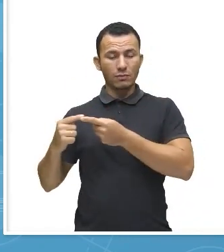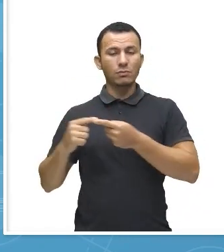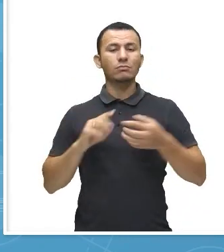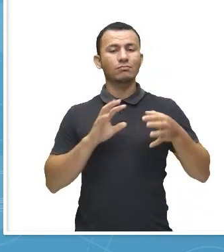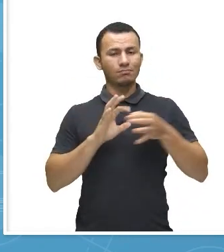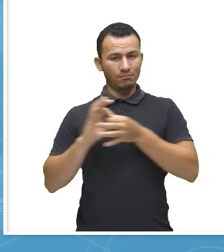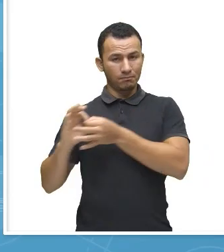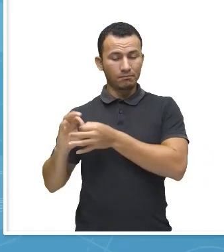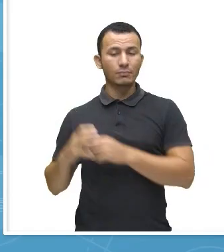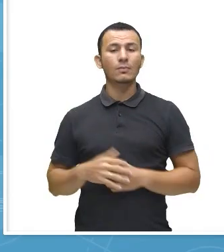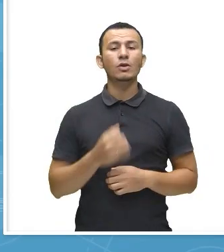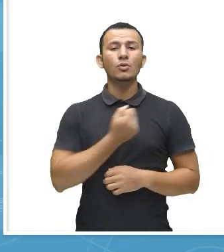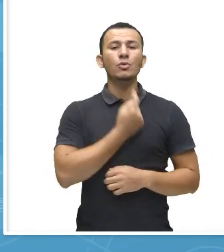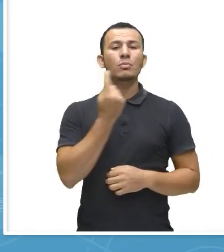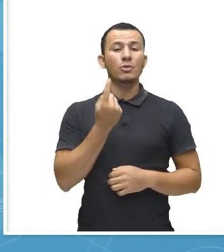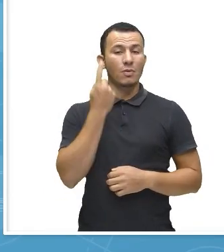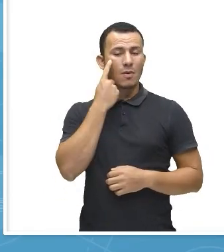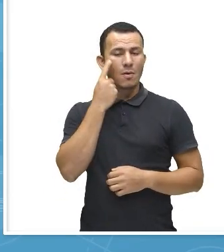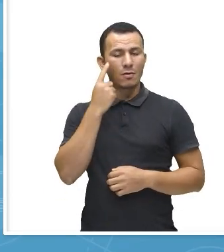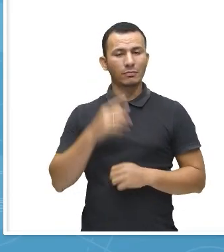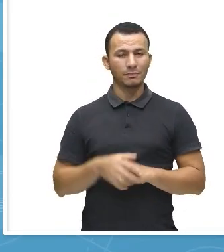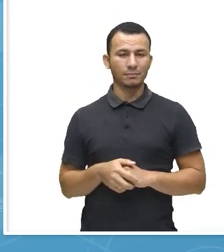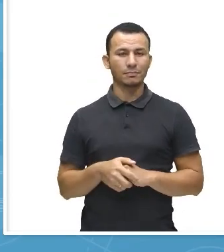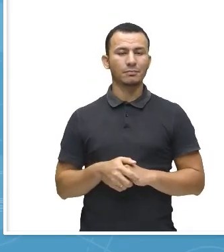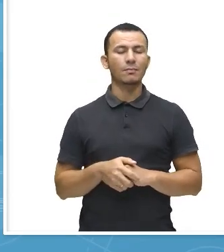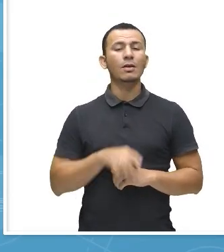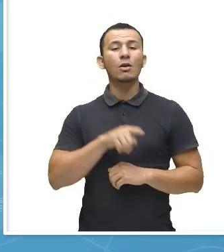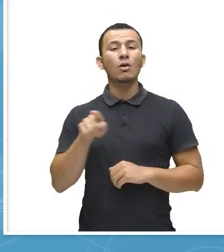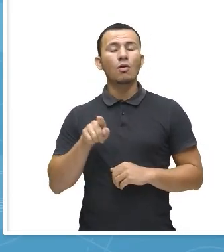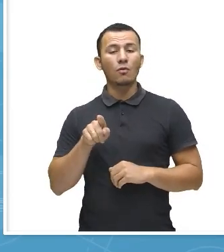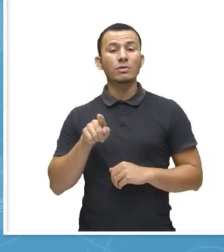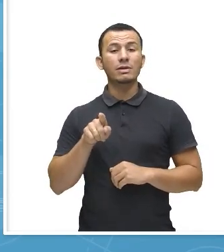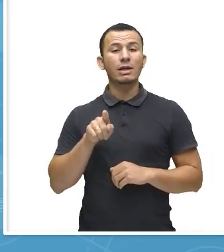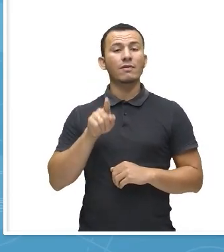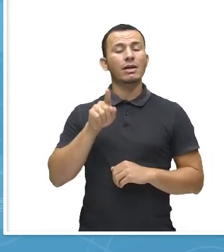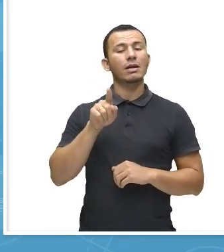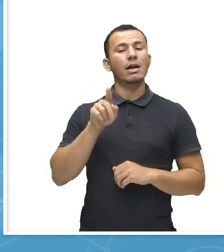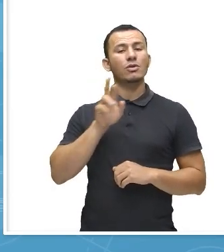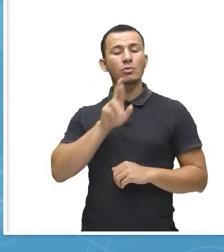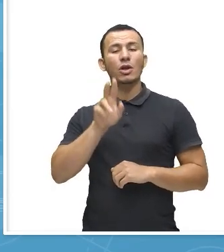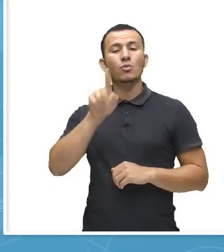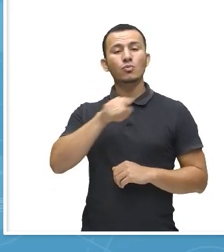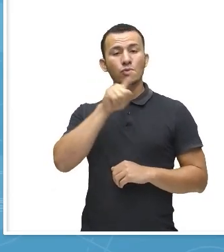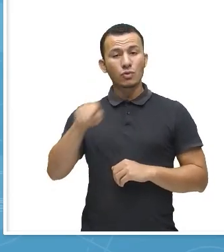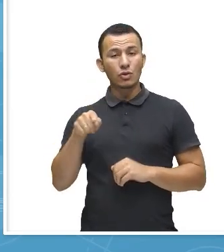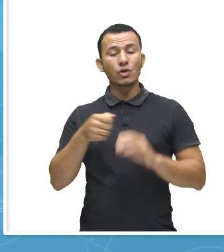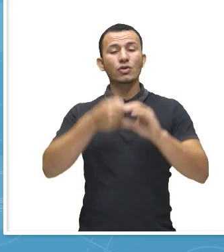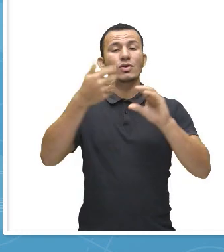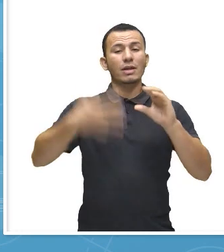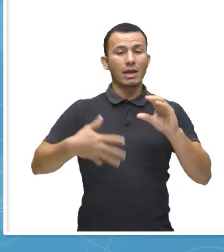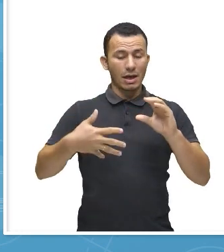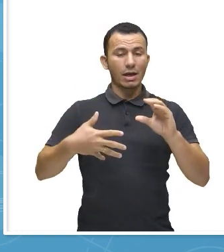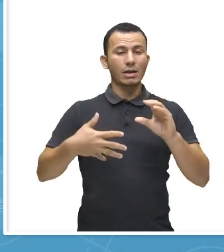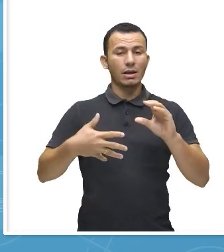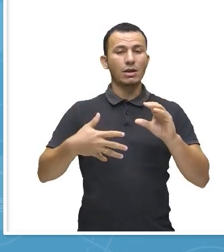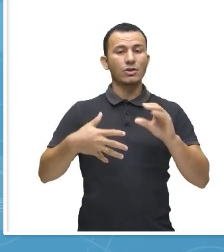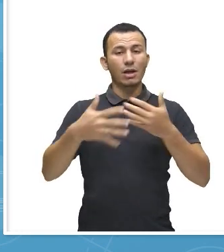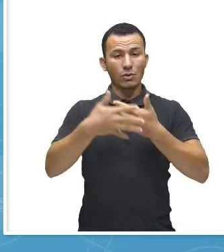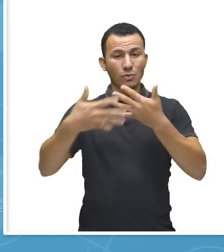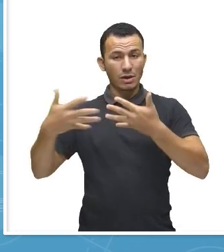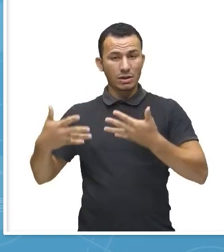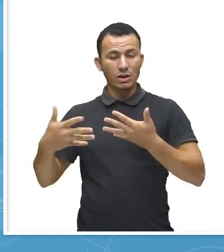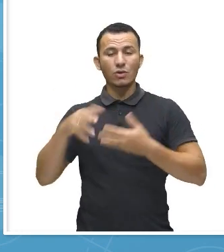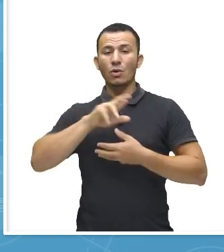vocês comentarem aí, cadê a nossa primeira? Vamos só relembrar. Para vocês marcarem um X nas características do tecido conjuntivo. Não era para